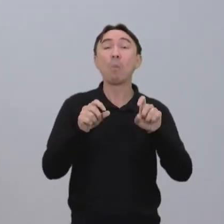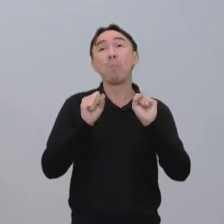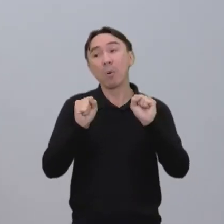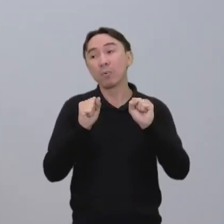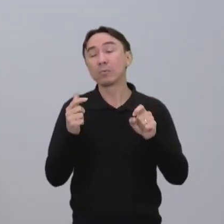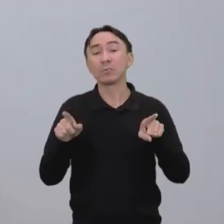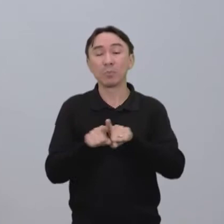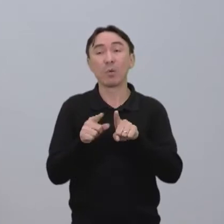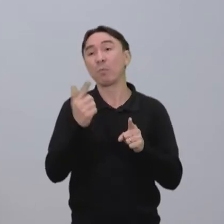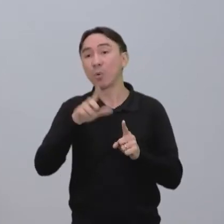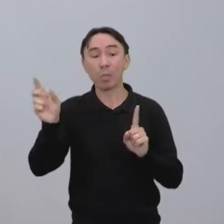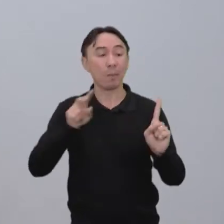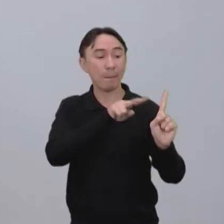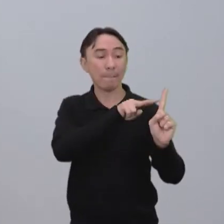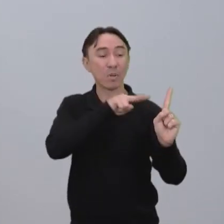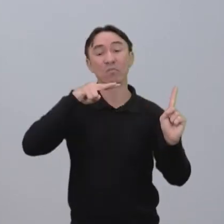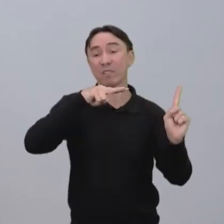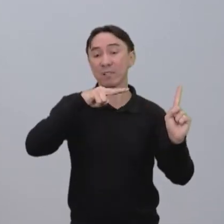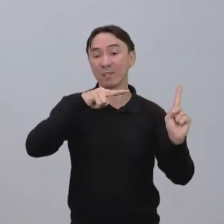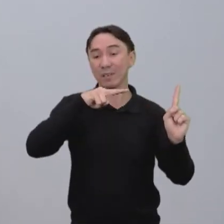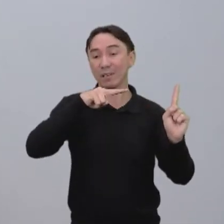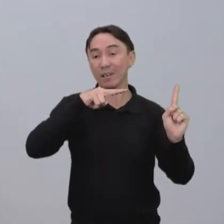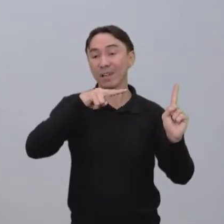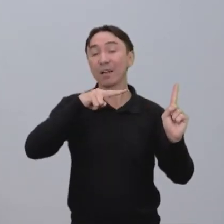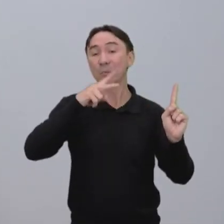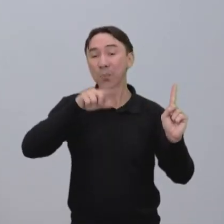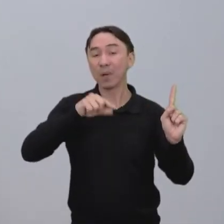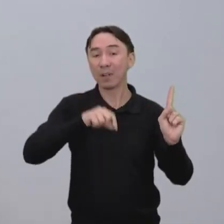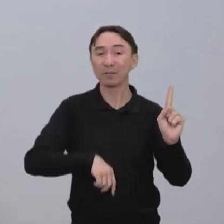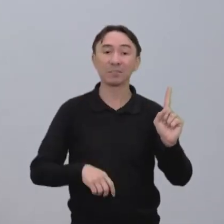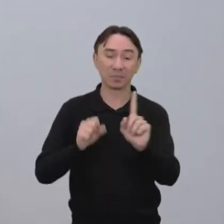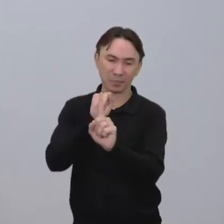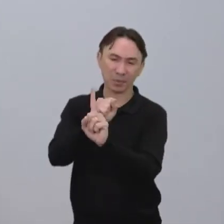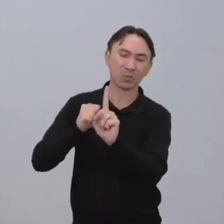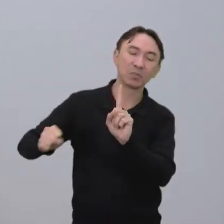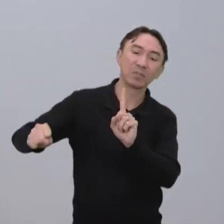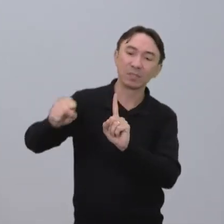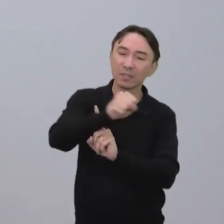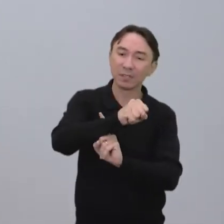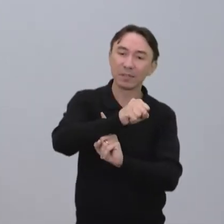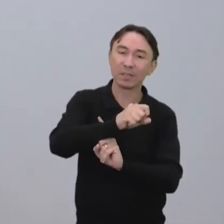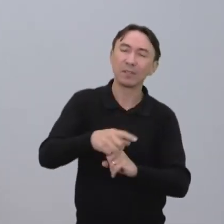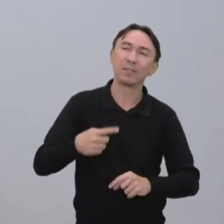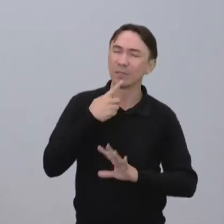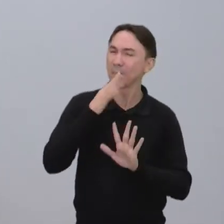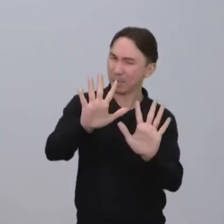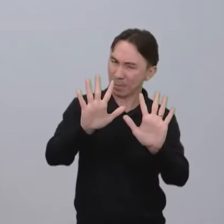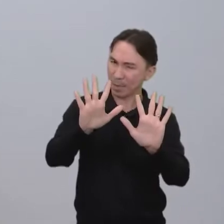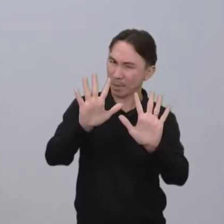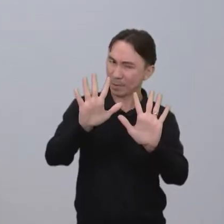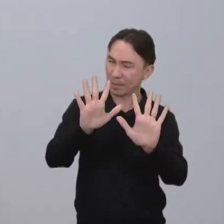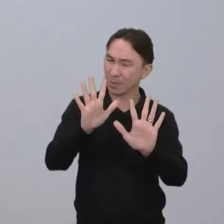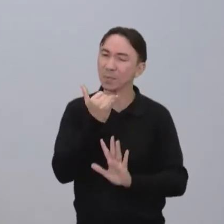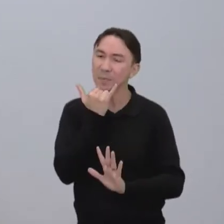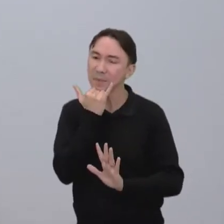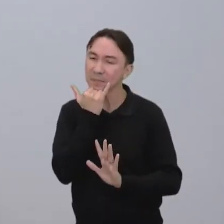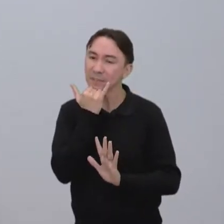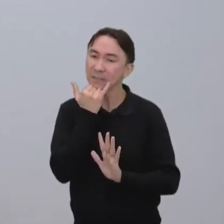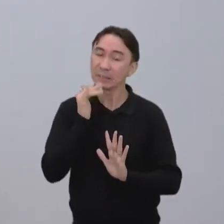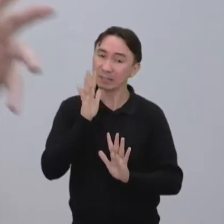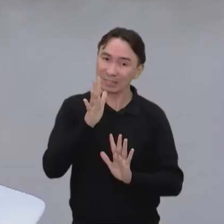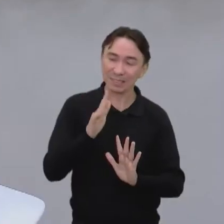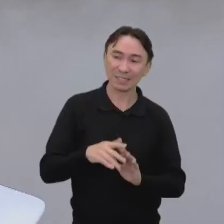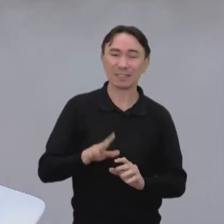que é, de repente, a sociologia e que vai me dizer assim, peraí, Então, quer dizer que entre esses fatores